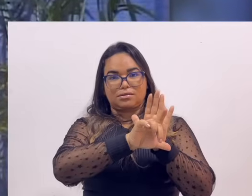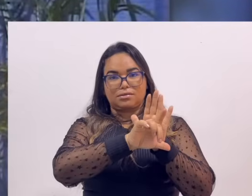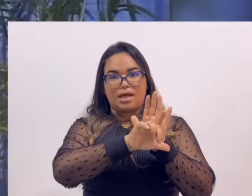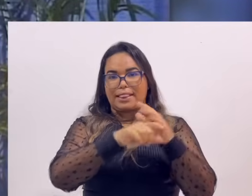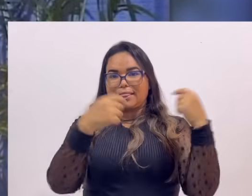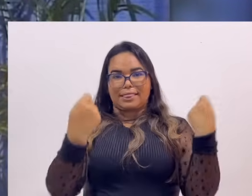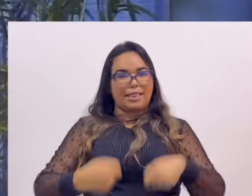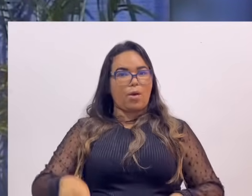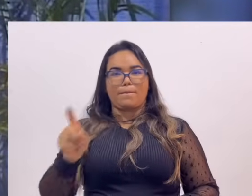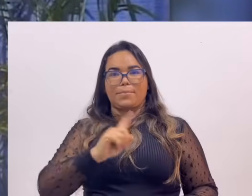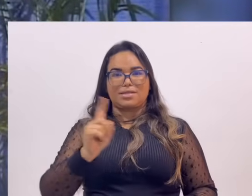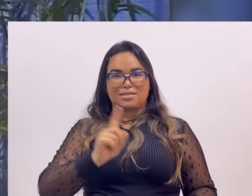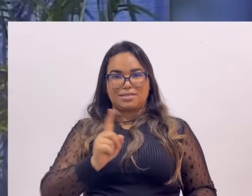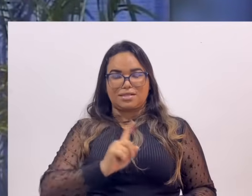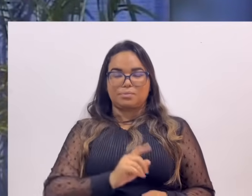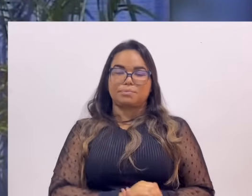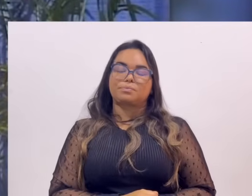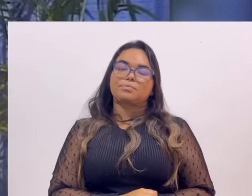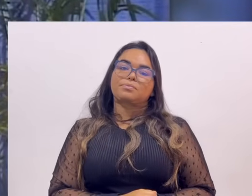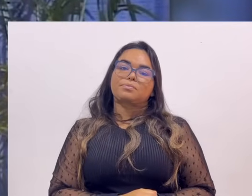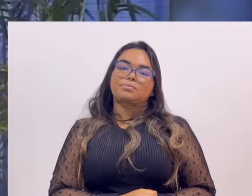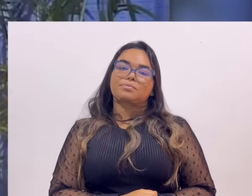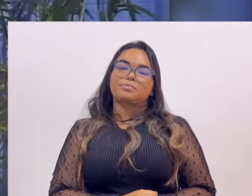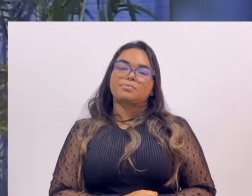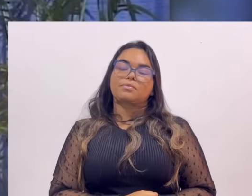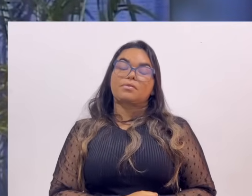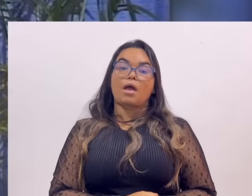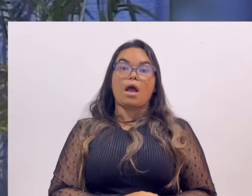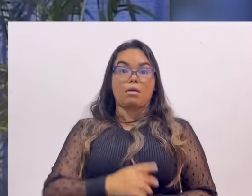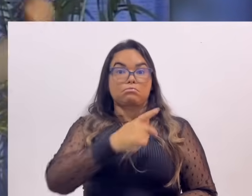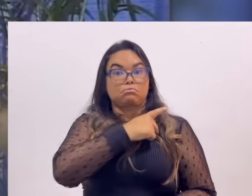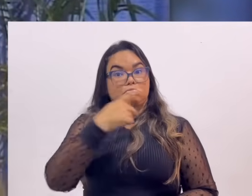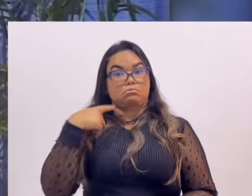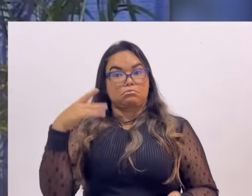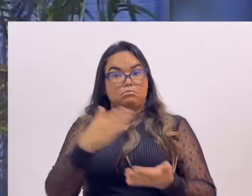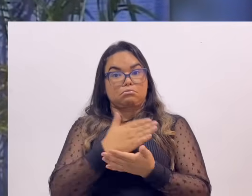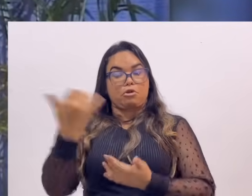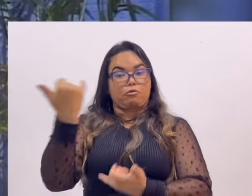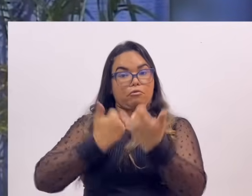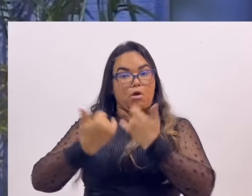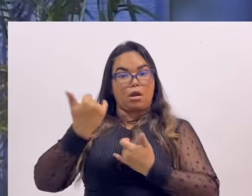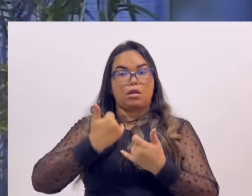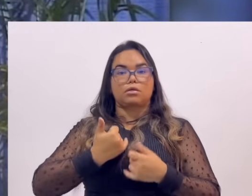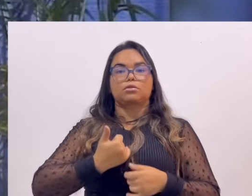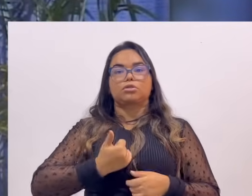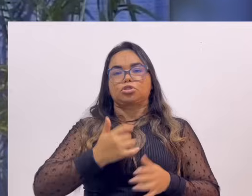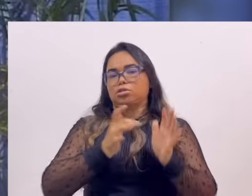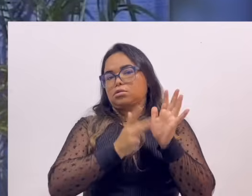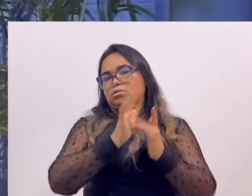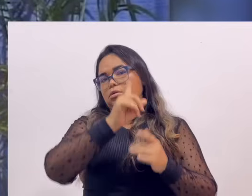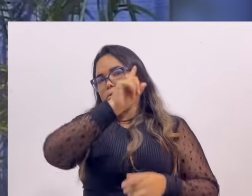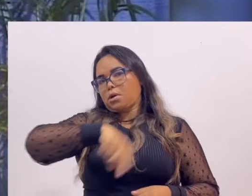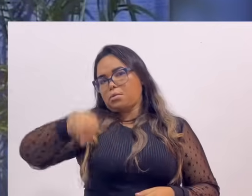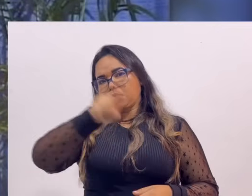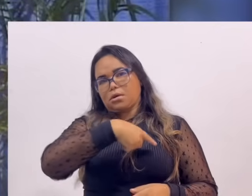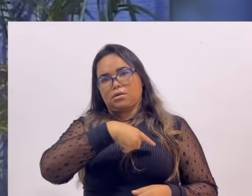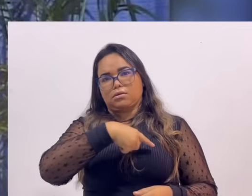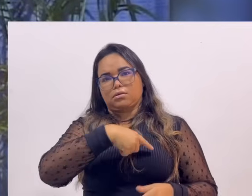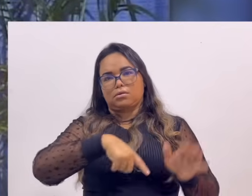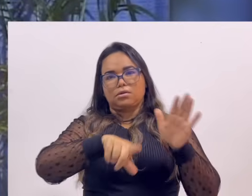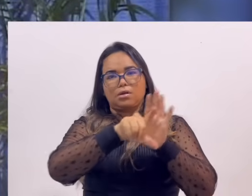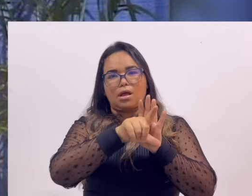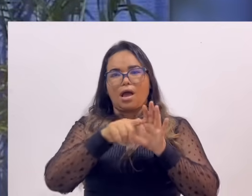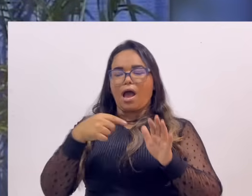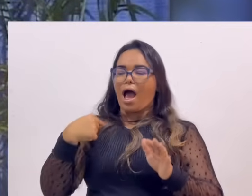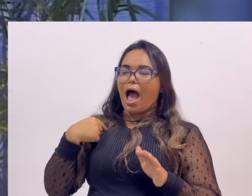que não temos que guardar os mandamentos de Deus. E eles dizem, de fato, que os mandamentos de Deus foram abolidos. E eu respondo, pastor,